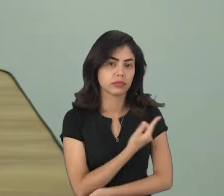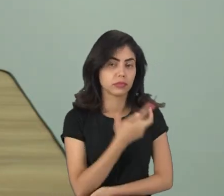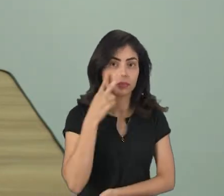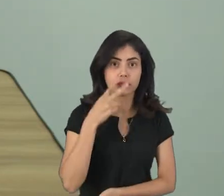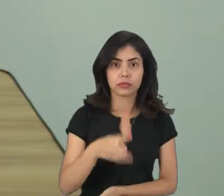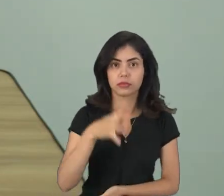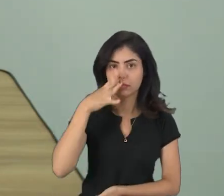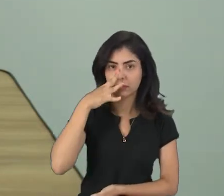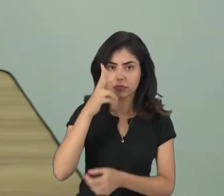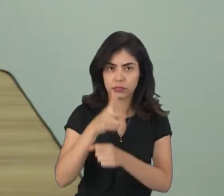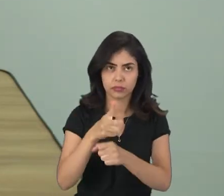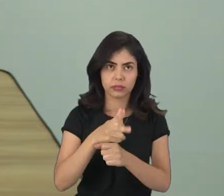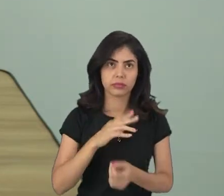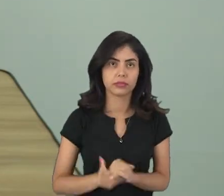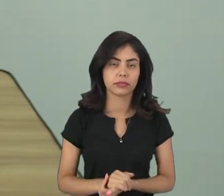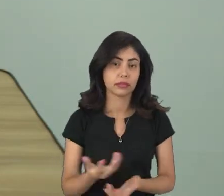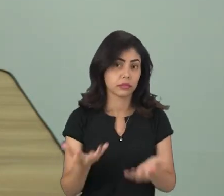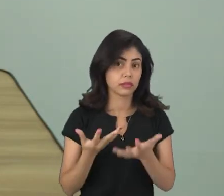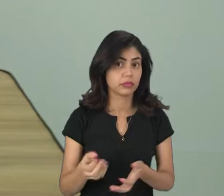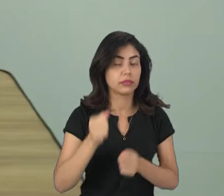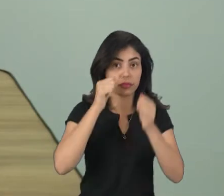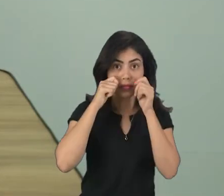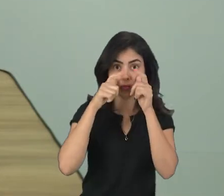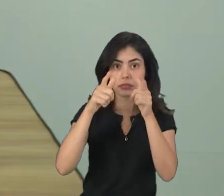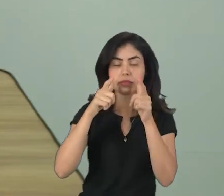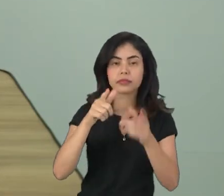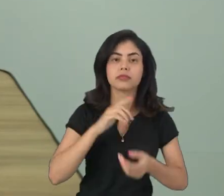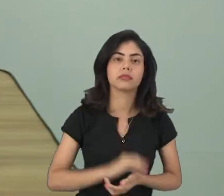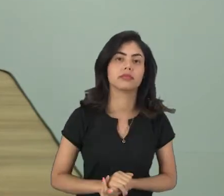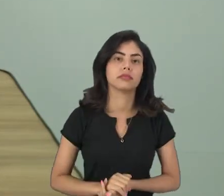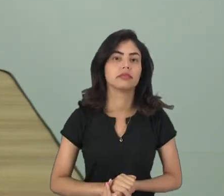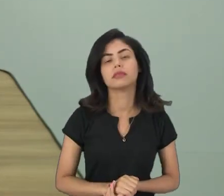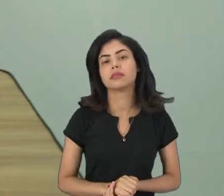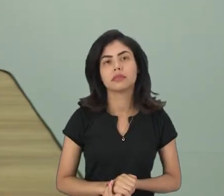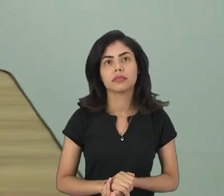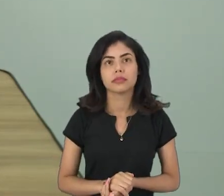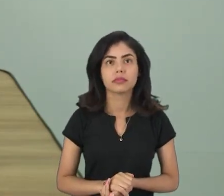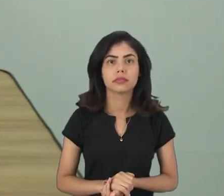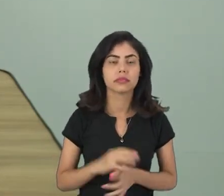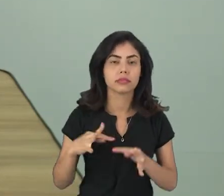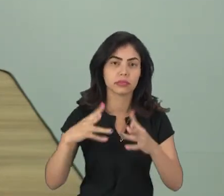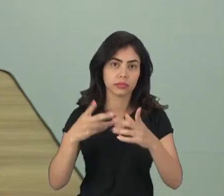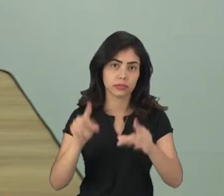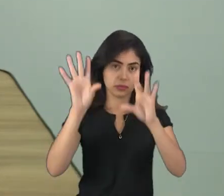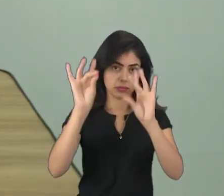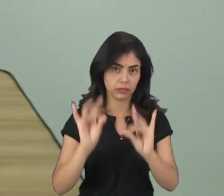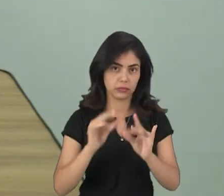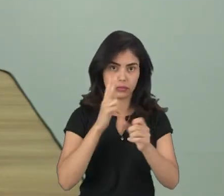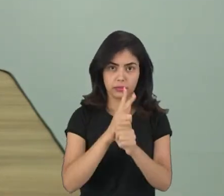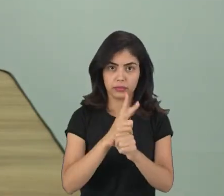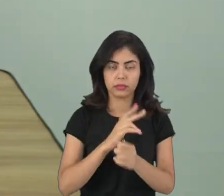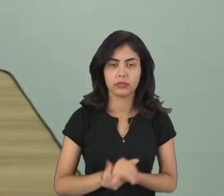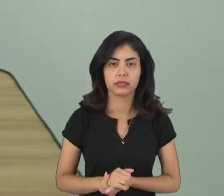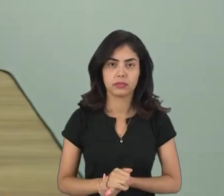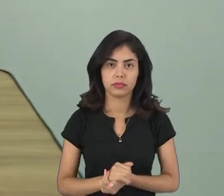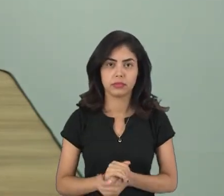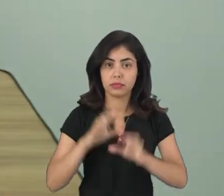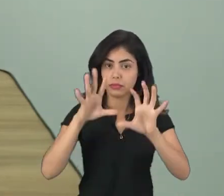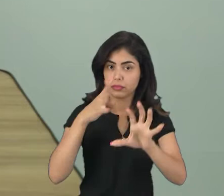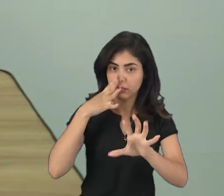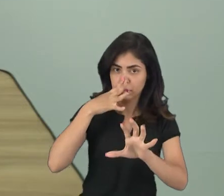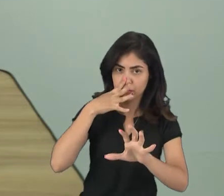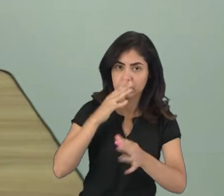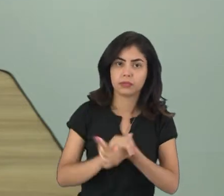a um vídeo. Eu quero que você preste bastante atenção em todos os detalhes do vídeo. Assista